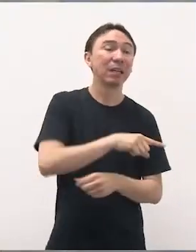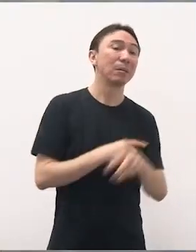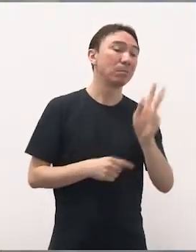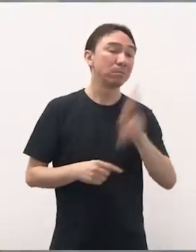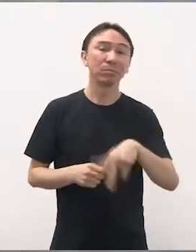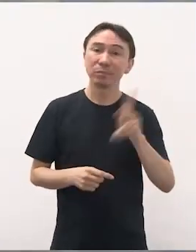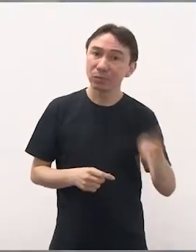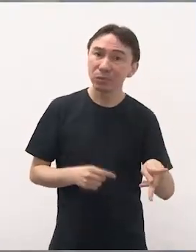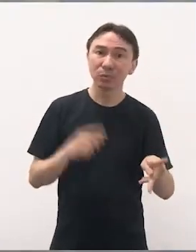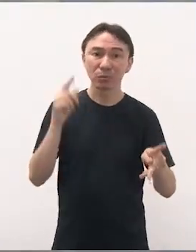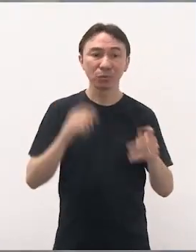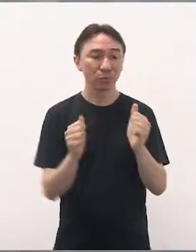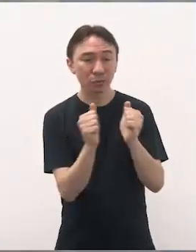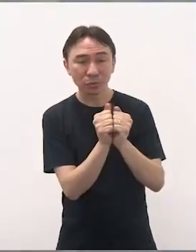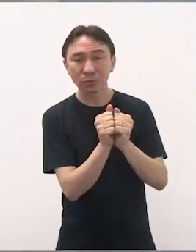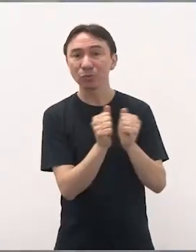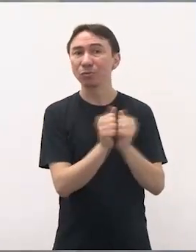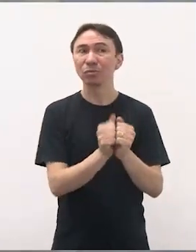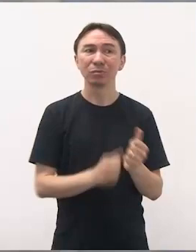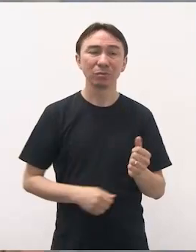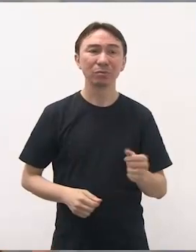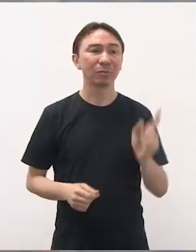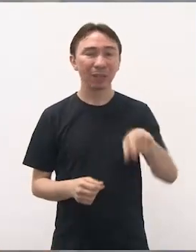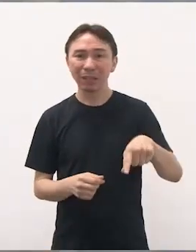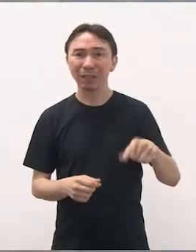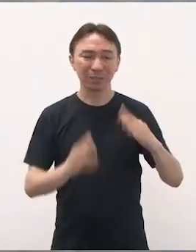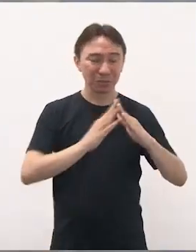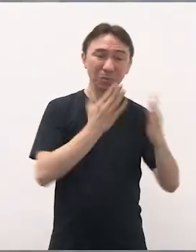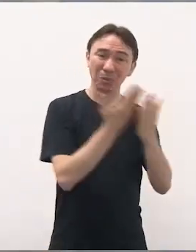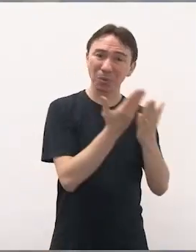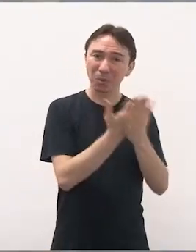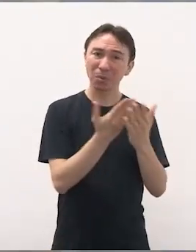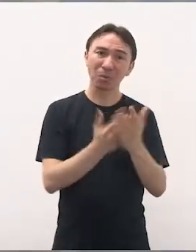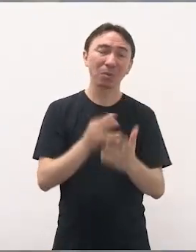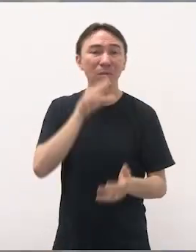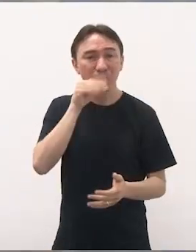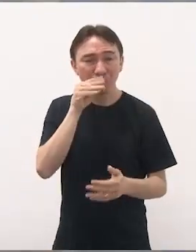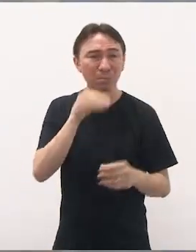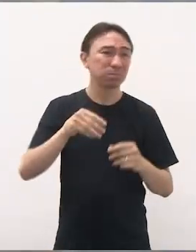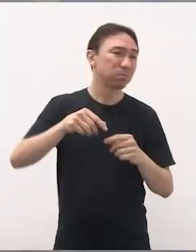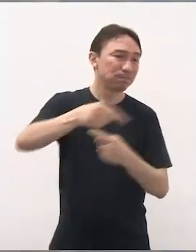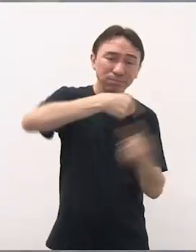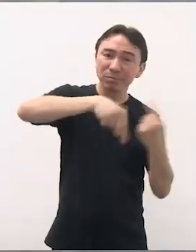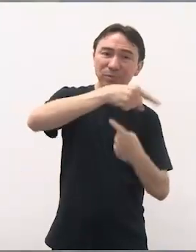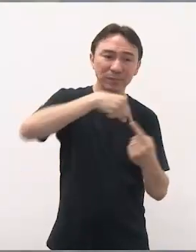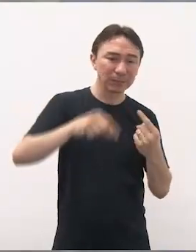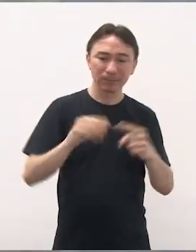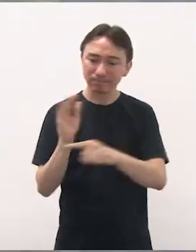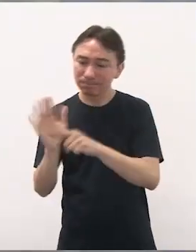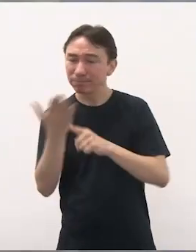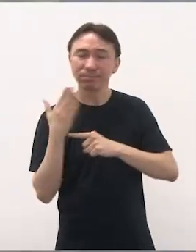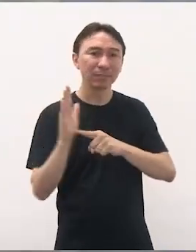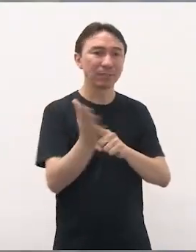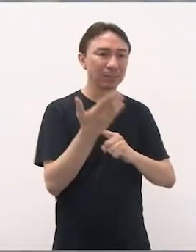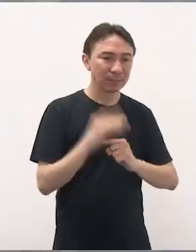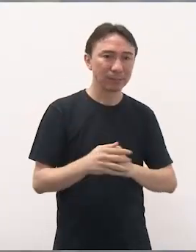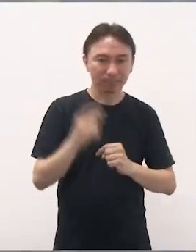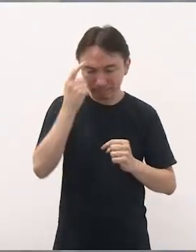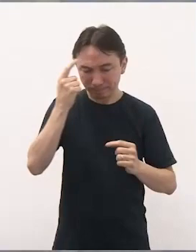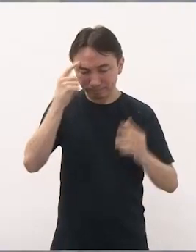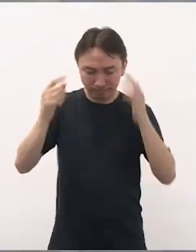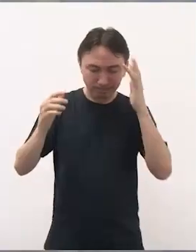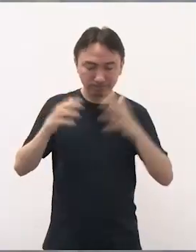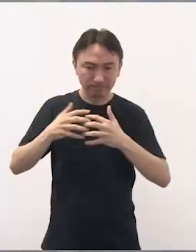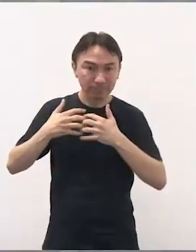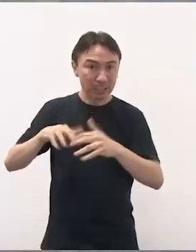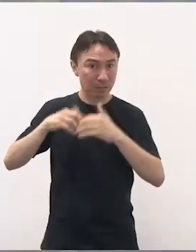colaboradores da escola entre si, né? Então, foi com esta visão que a gente pensou nessas ações. Outra coisa